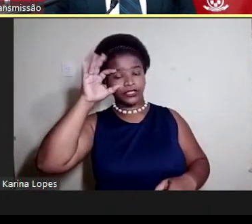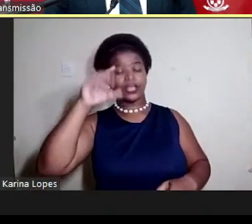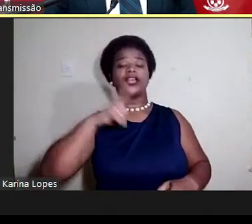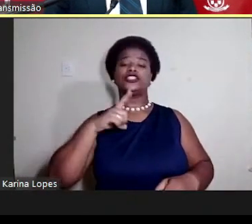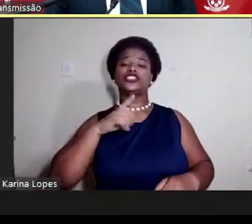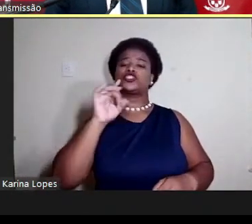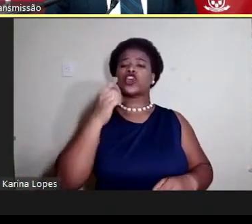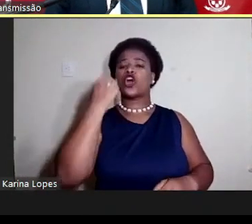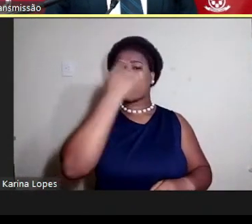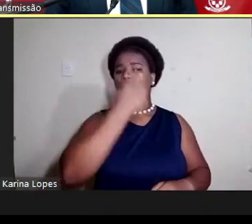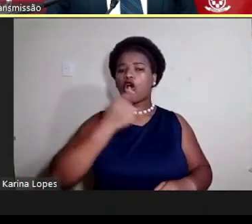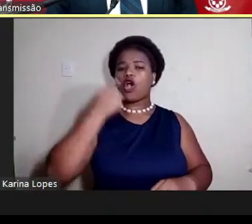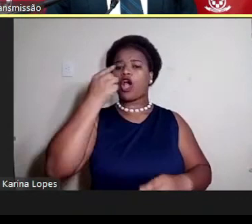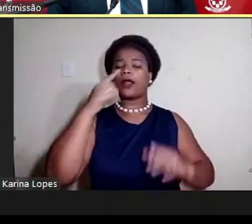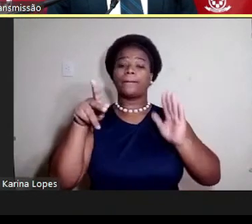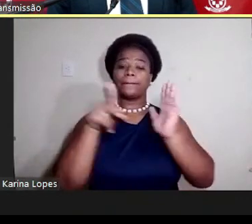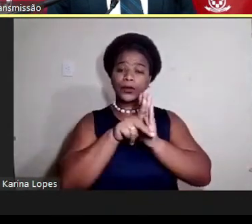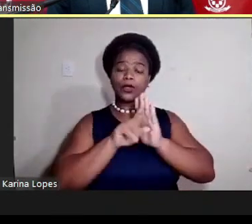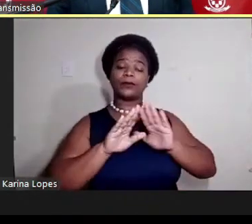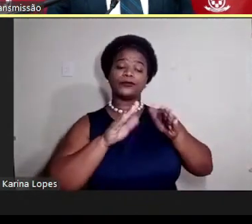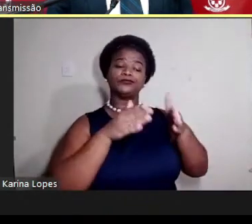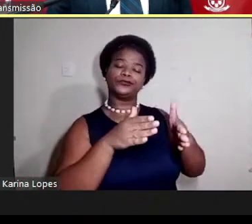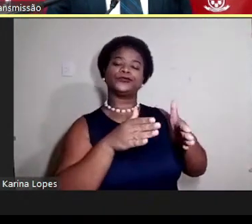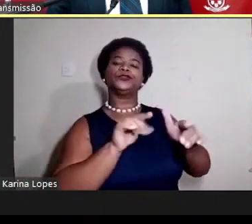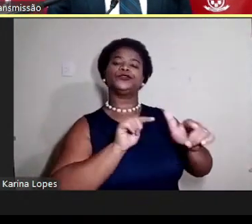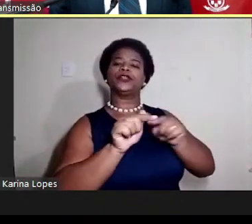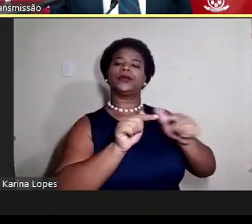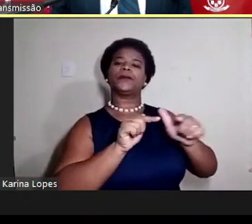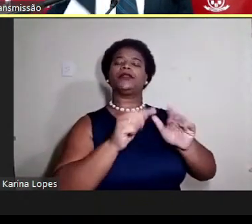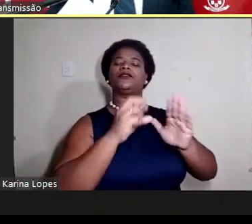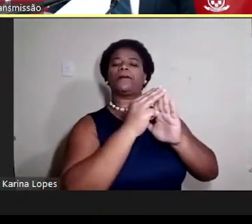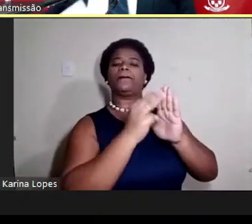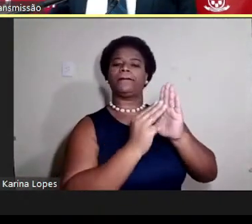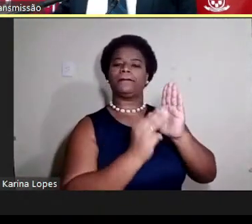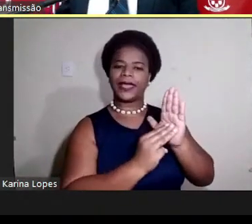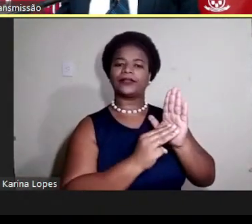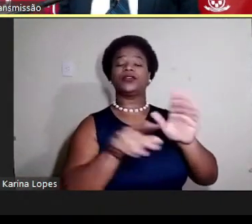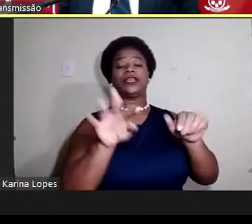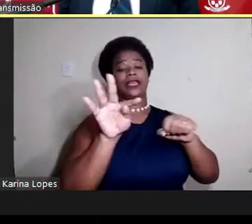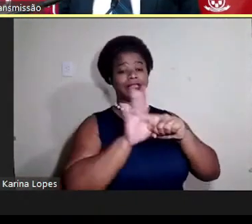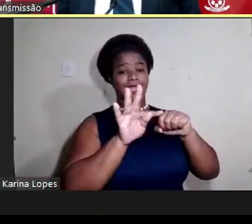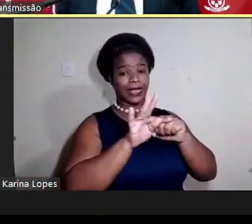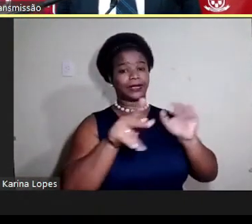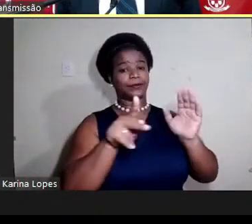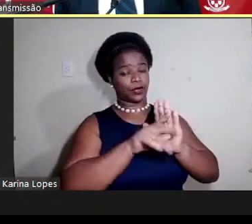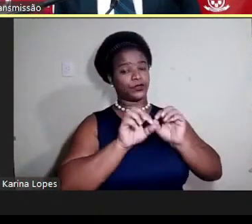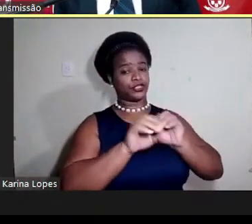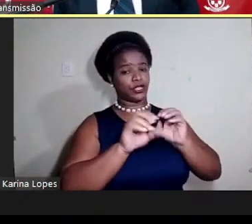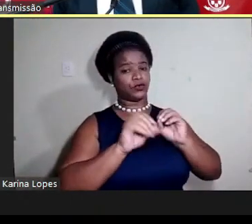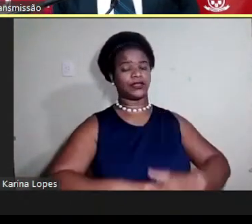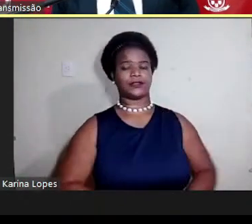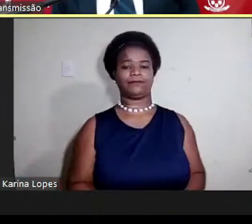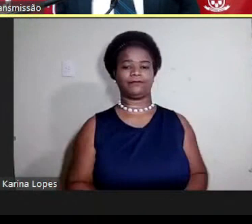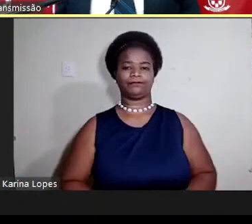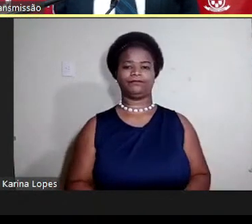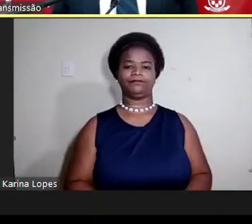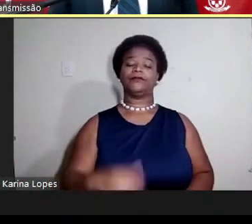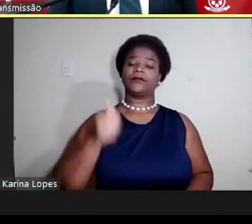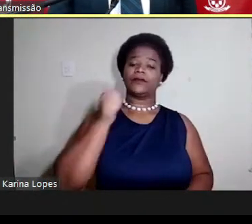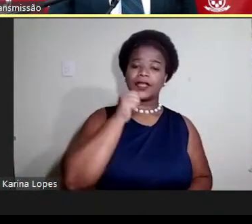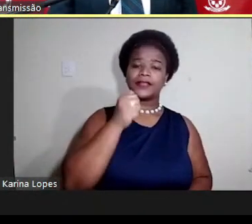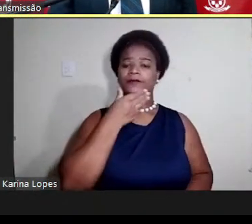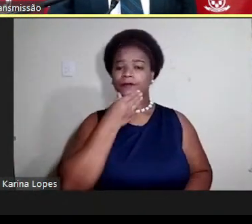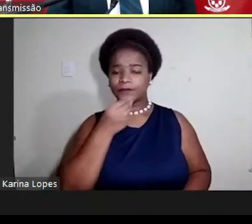ao trabalho no Departamento de Métodos e Técnicas de Educação. Elas e eles assumiram